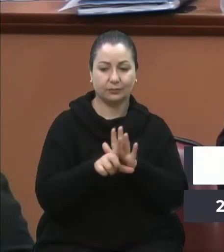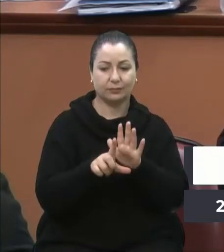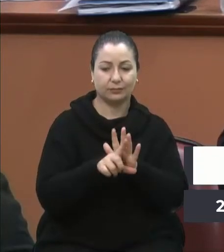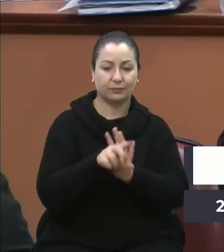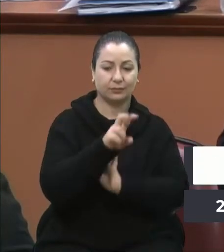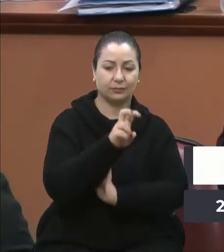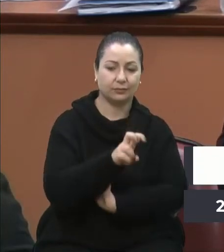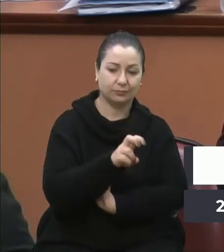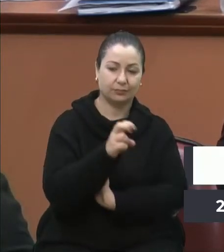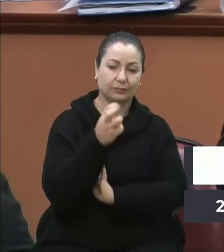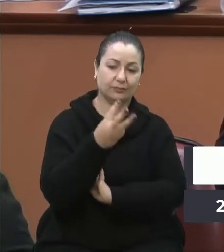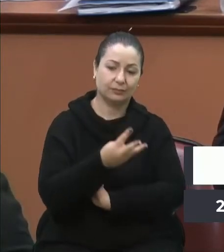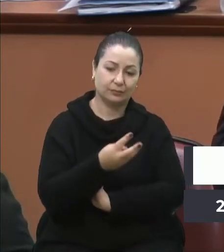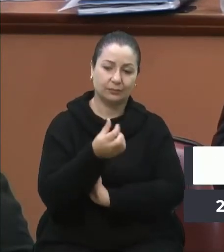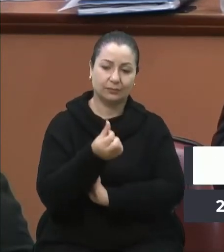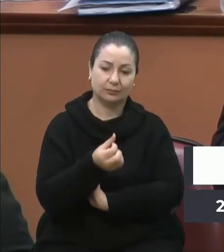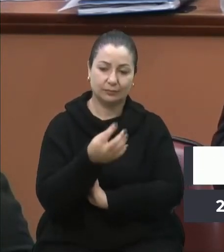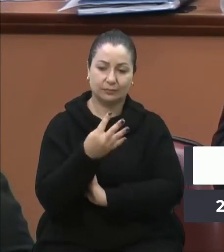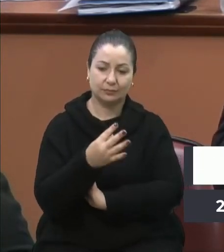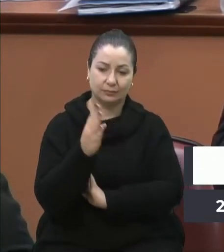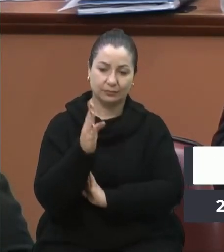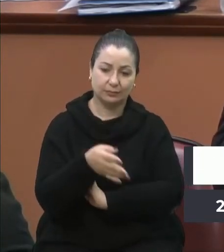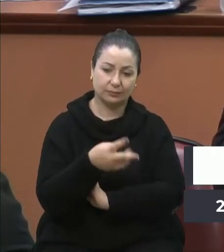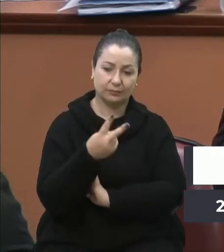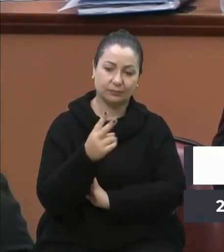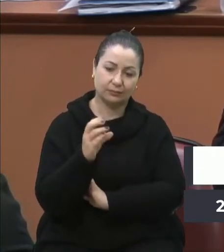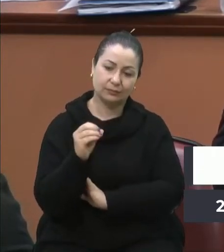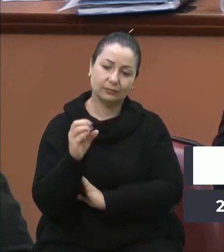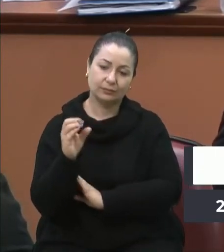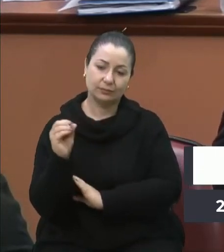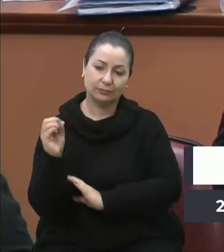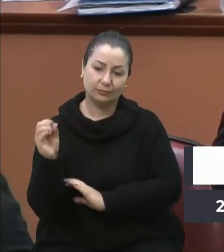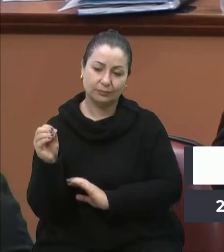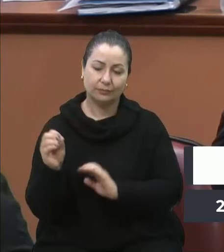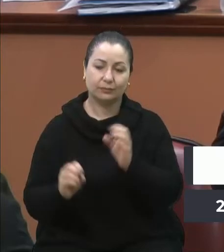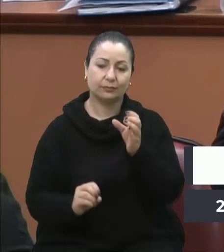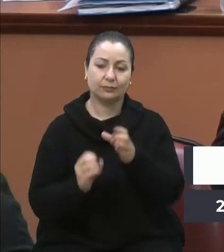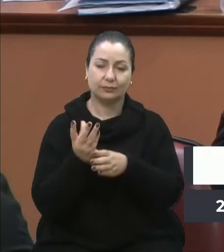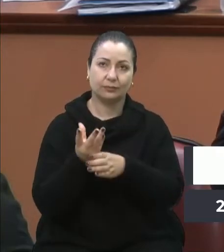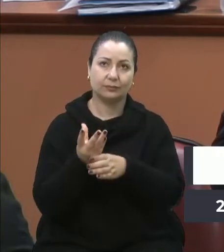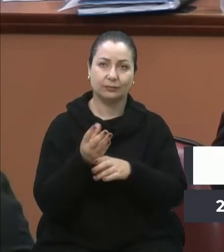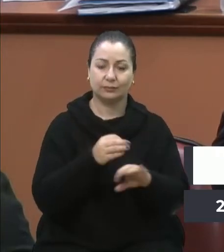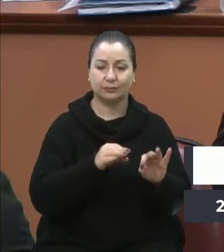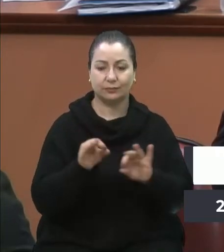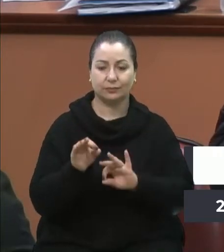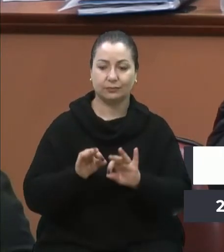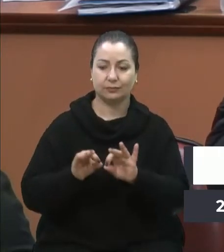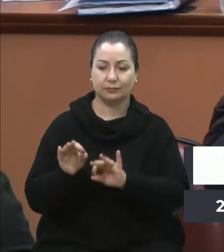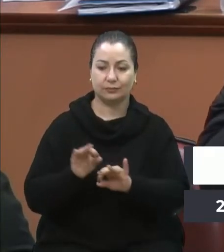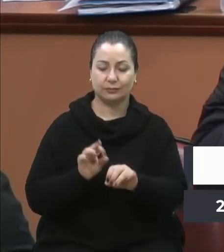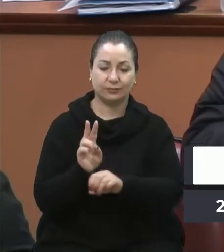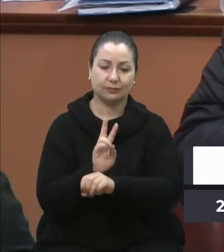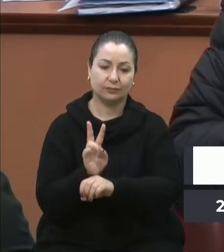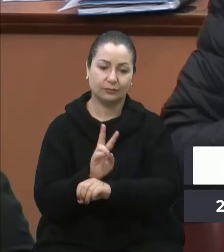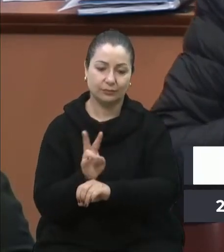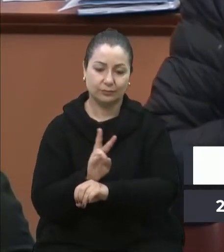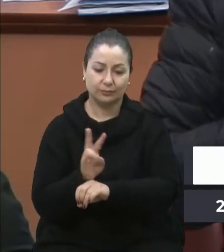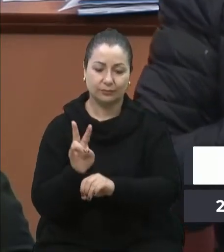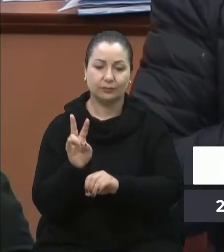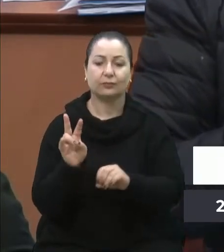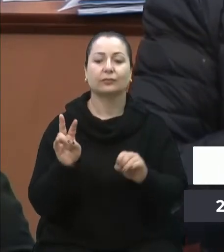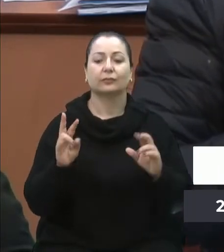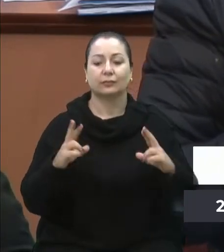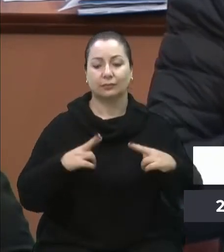5.364, de 11 de abril de 2000, que cria o Programa Municipal de Recuperação e Manutenção da Fertilidade dos Solos na Propriedade Familiar